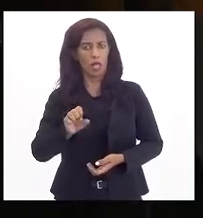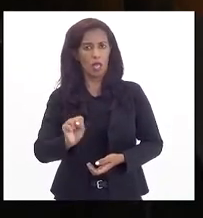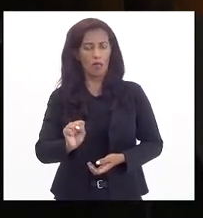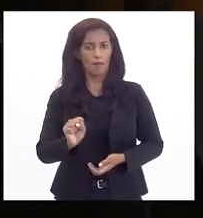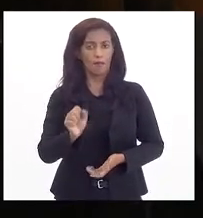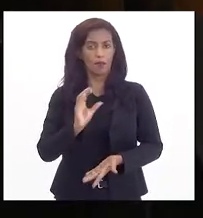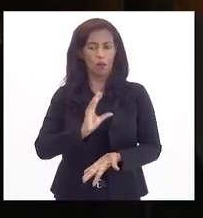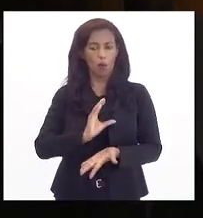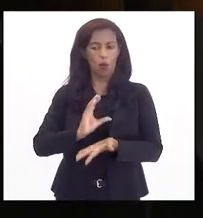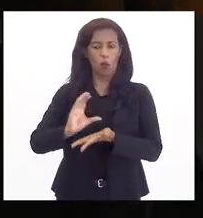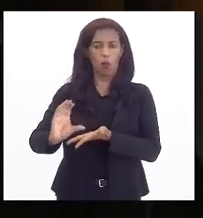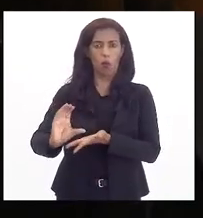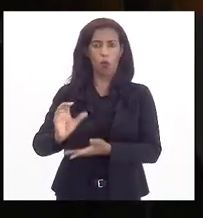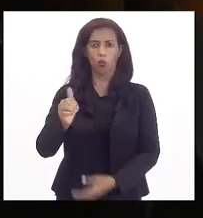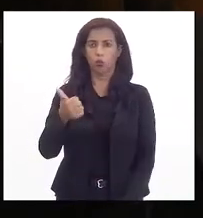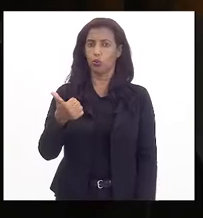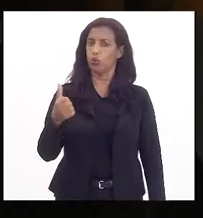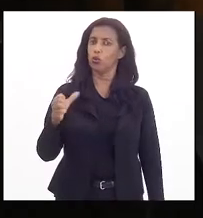bagatela de